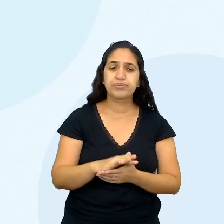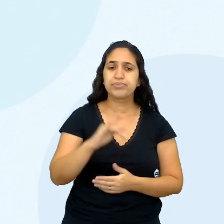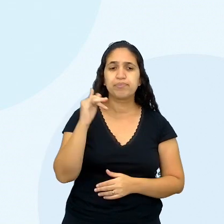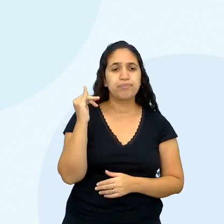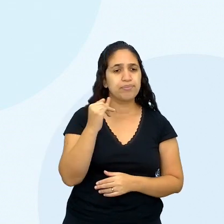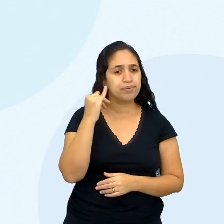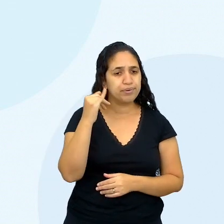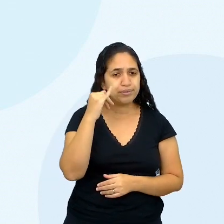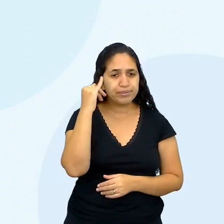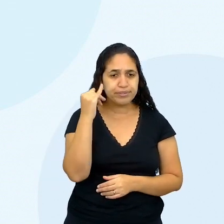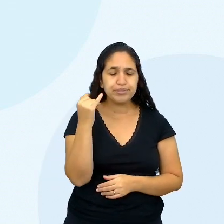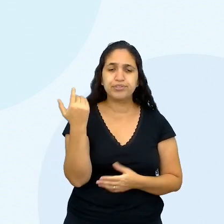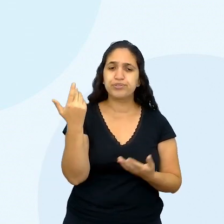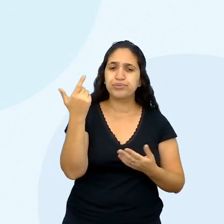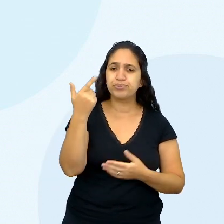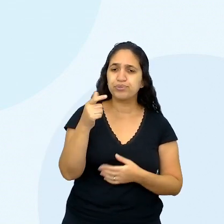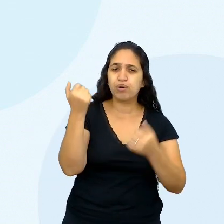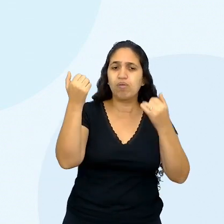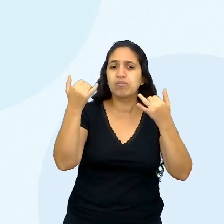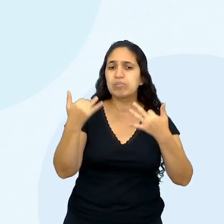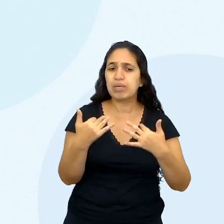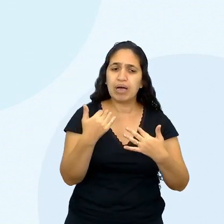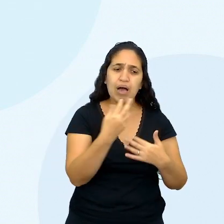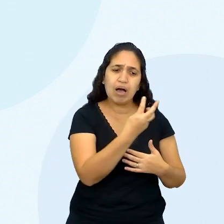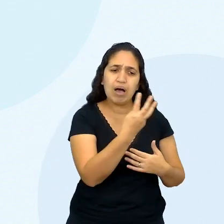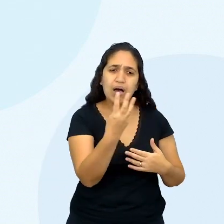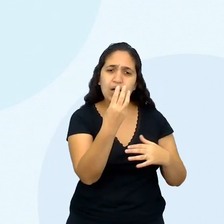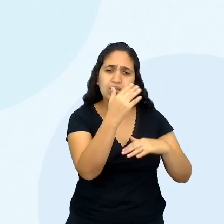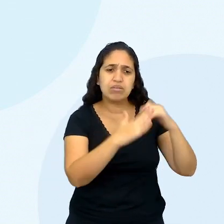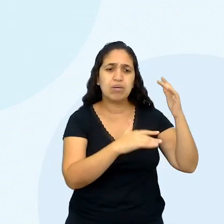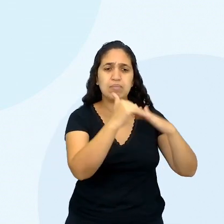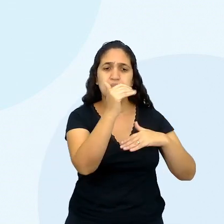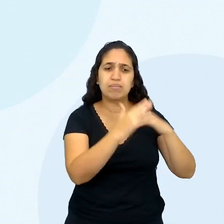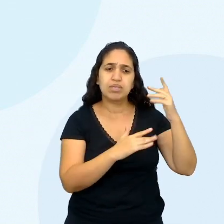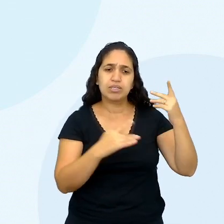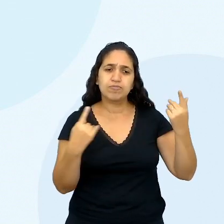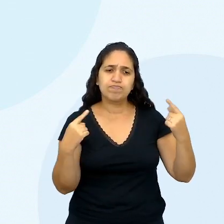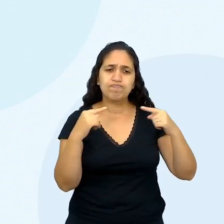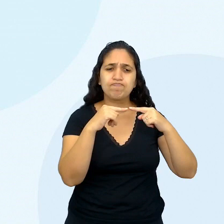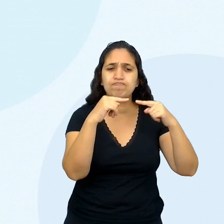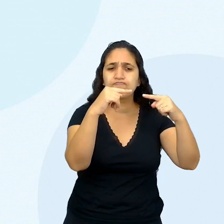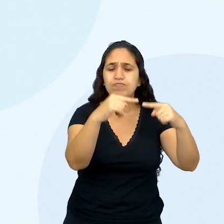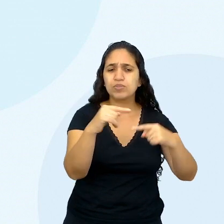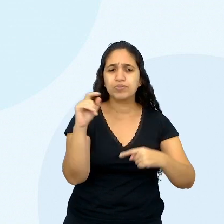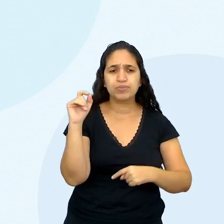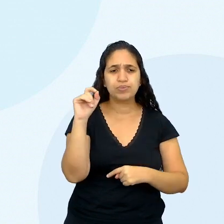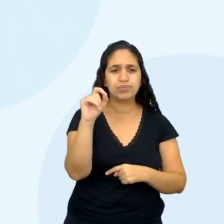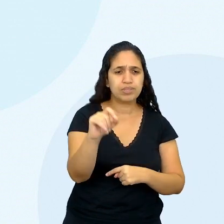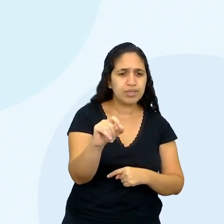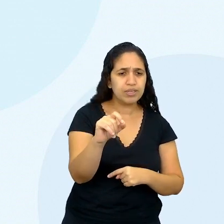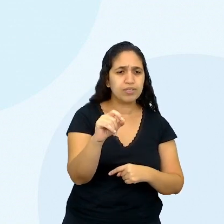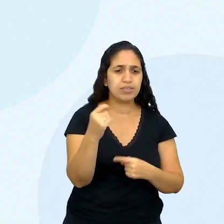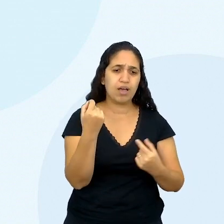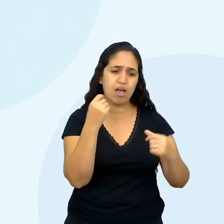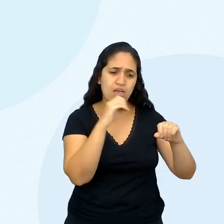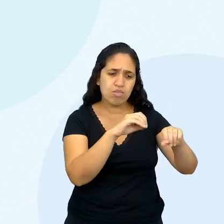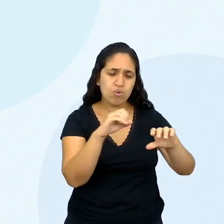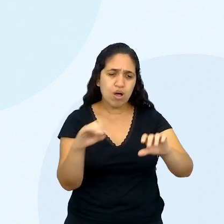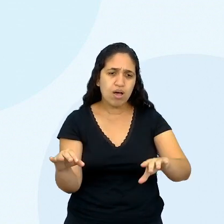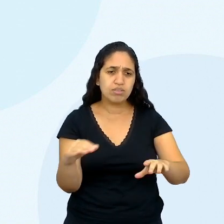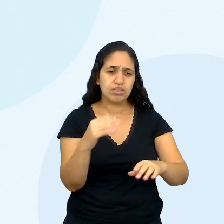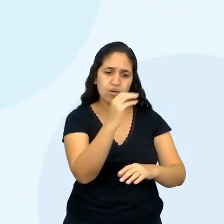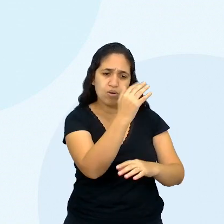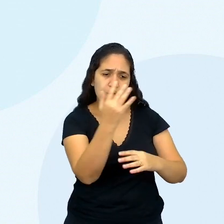ressaltar que essas habilidades, elas estão aí falando, né, elas estão envoltas à questão da educação